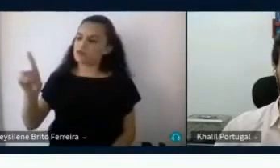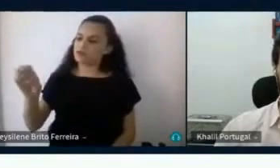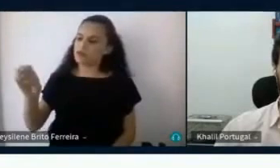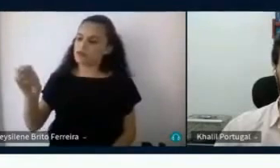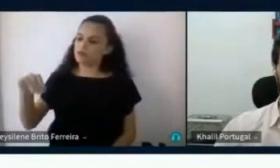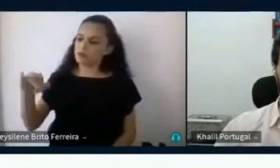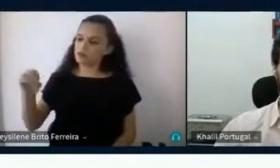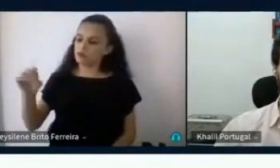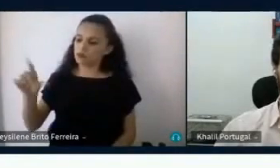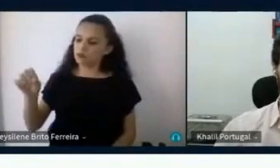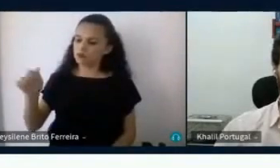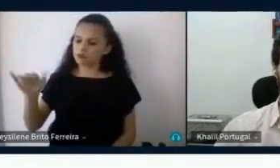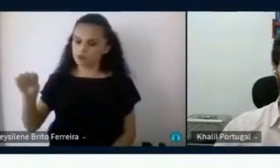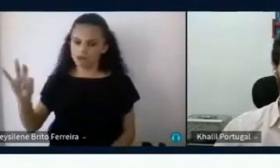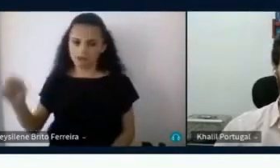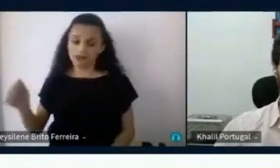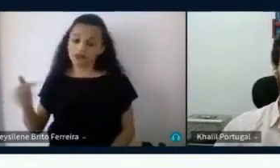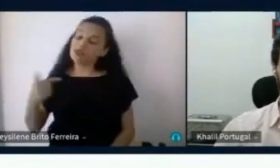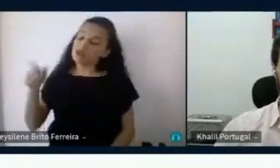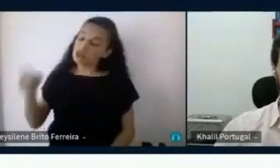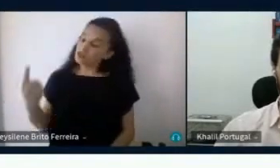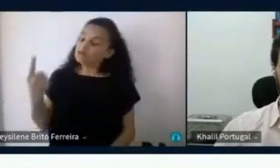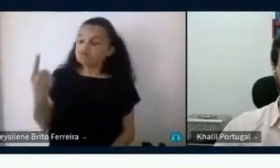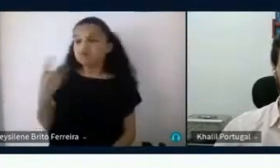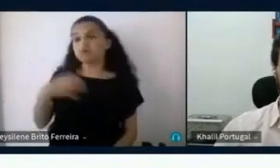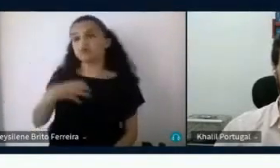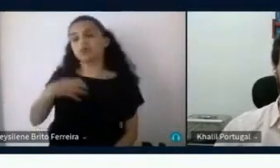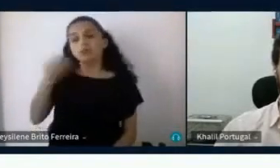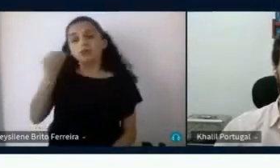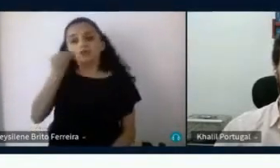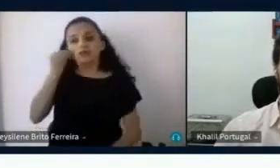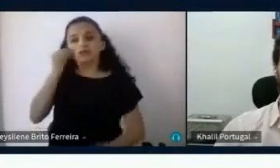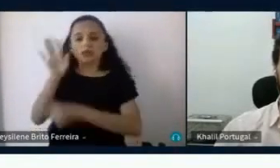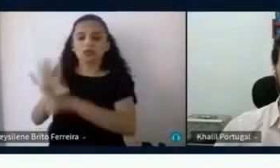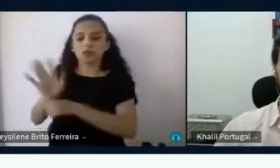ligam pedindo informações e tirando dúvidas